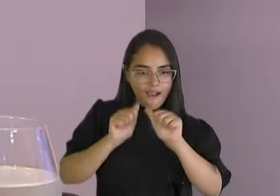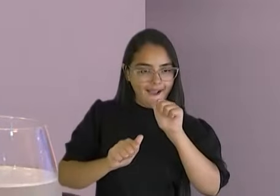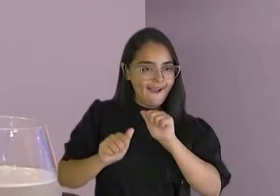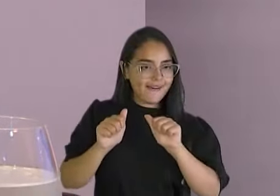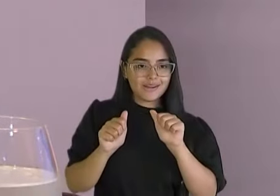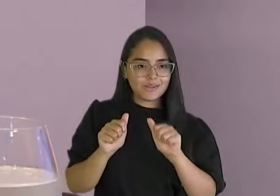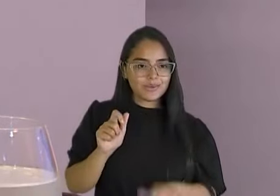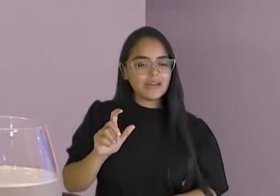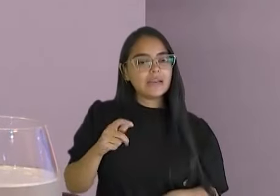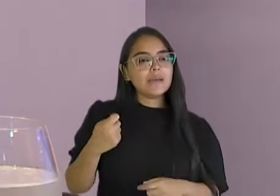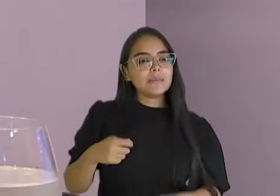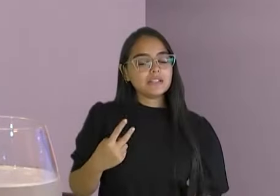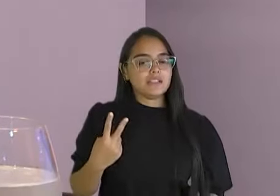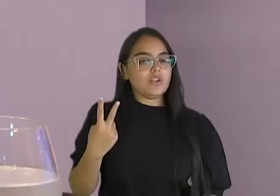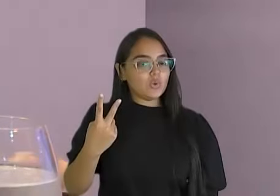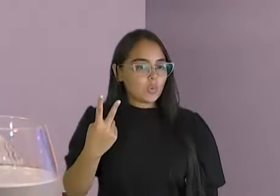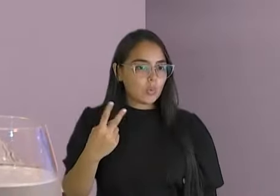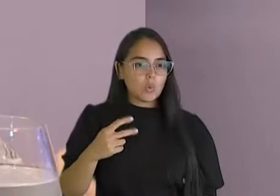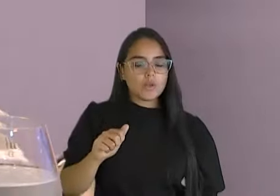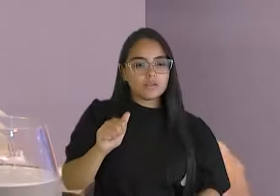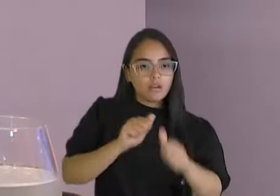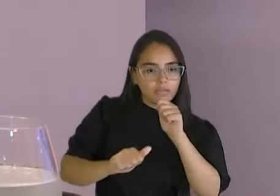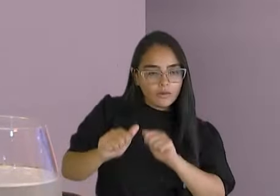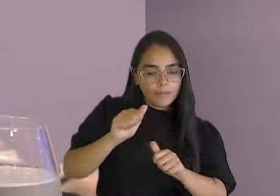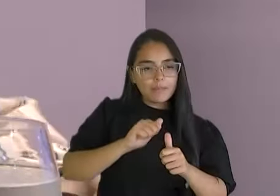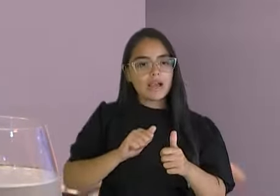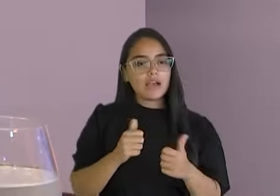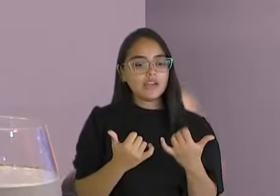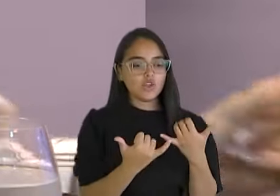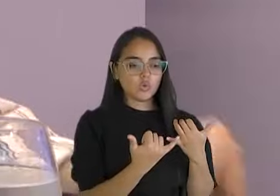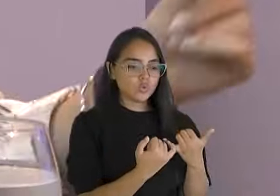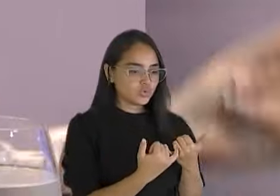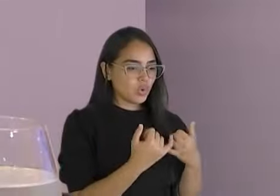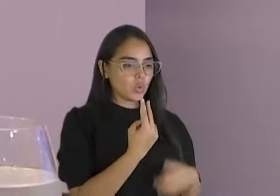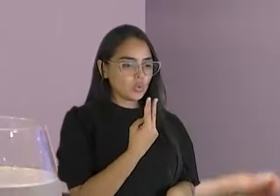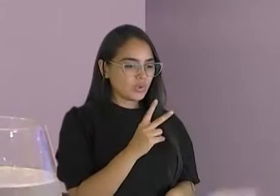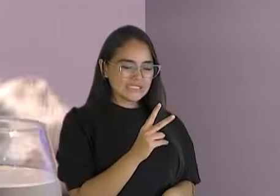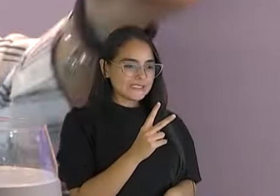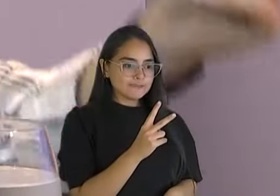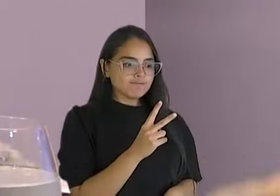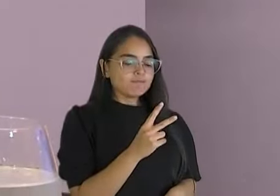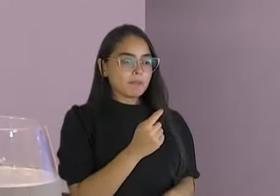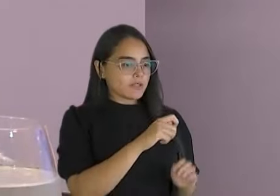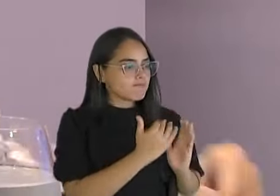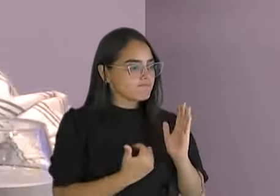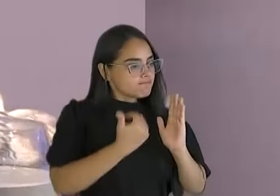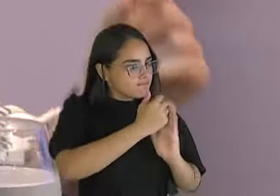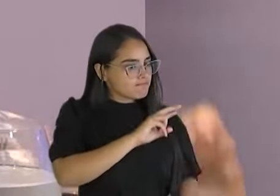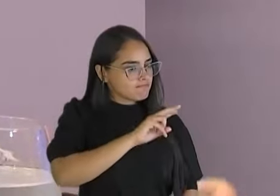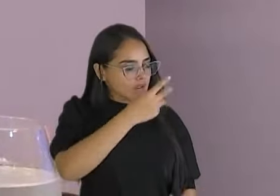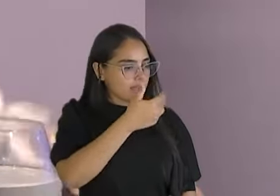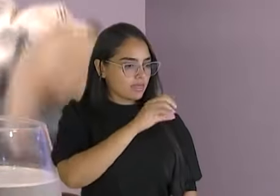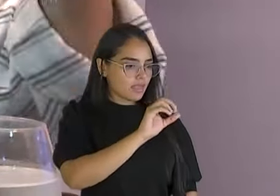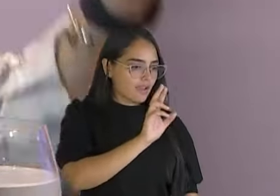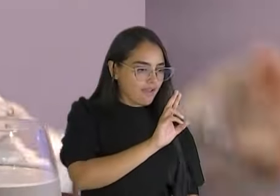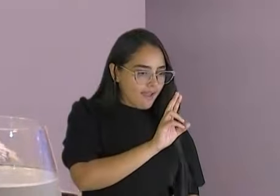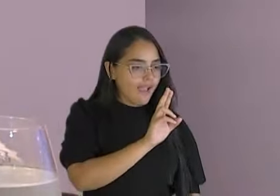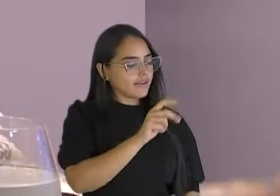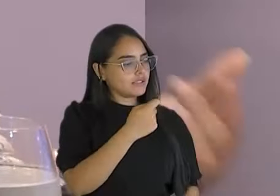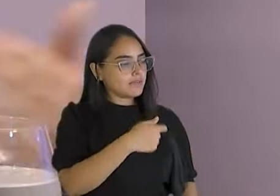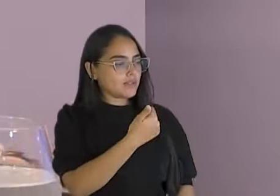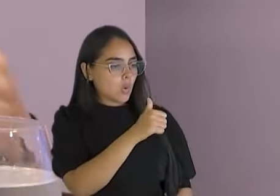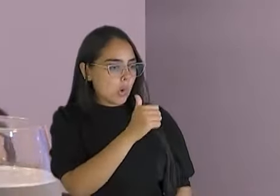serve mais, você precisa ser 2. Então, assim, um pouquinho do jogo não é... R$2 não é mais suficiente, eu preciso botar 10. R$10 não é mais suficiente, eu preciso